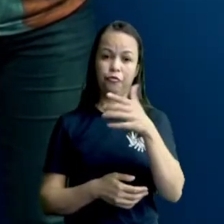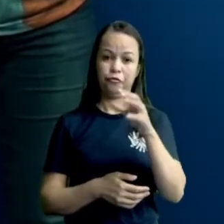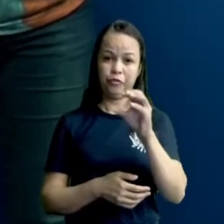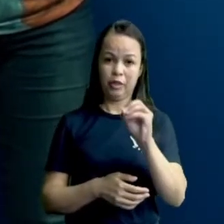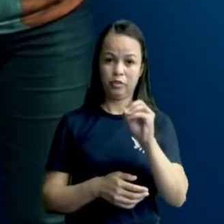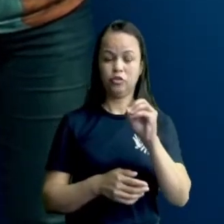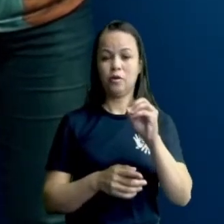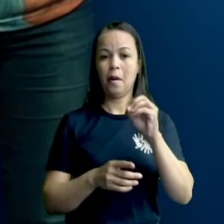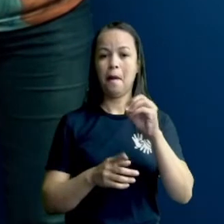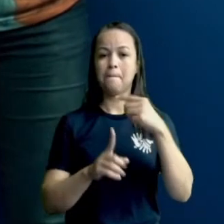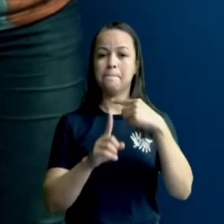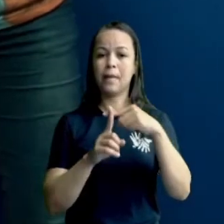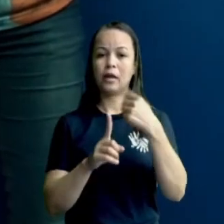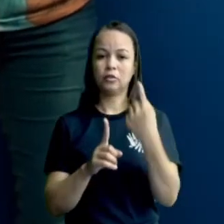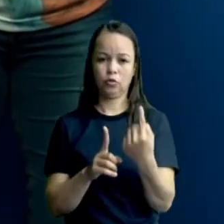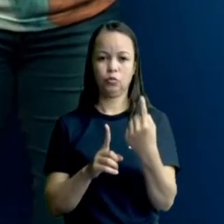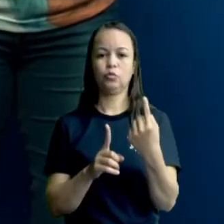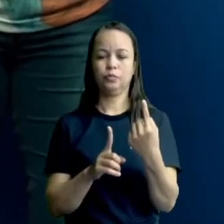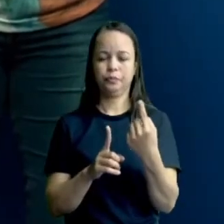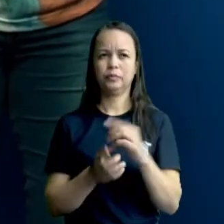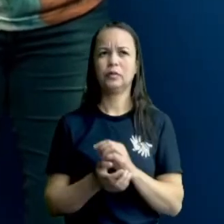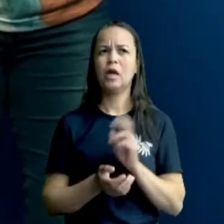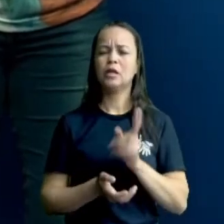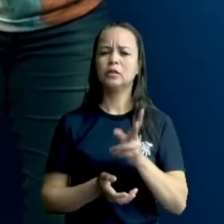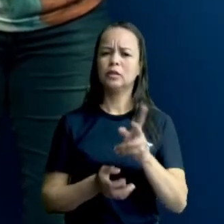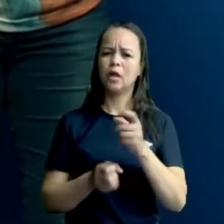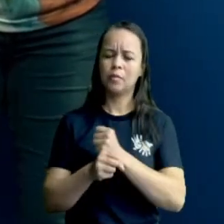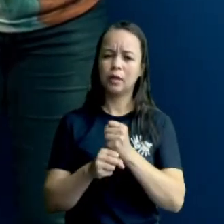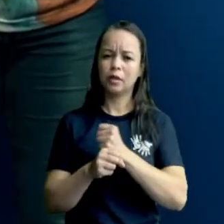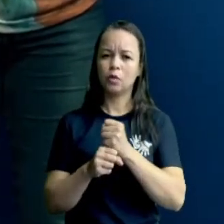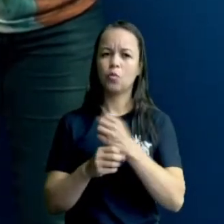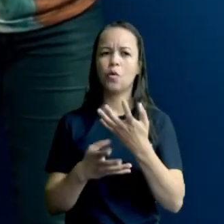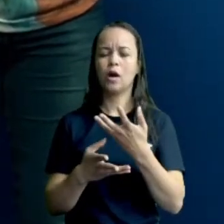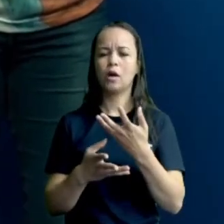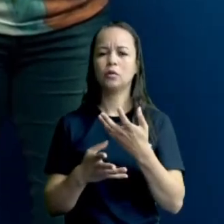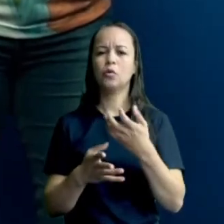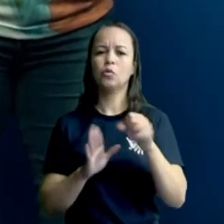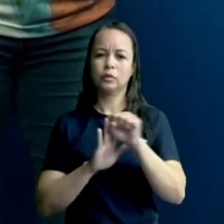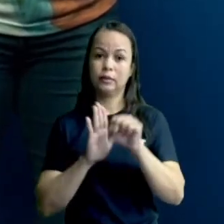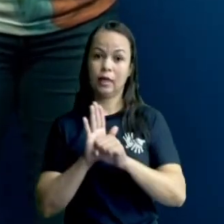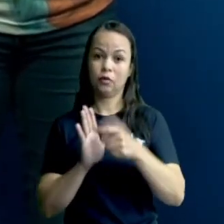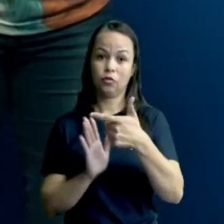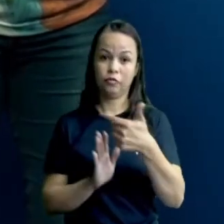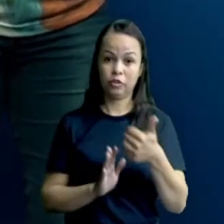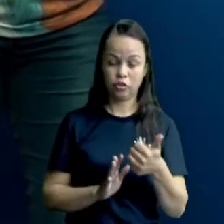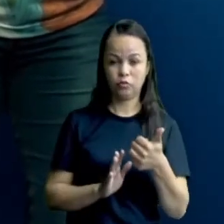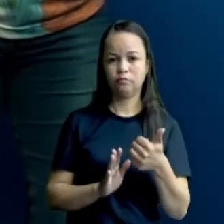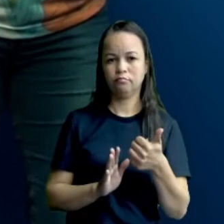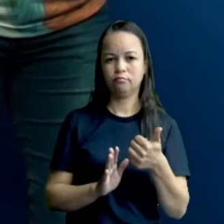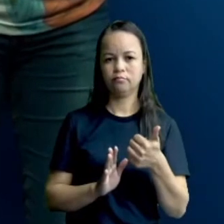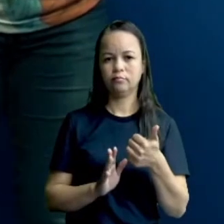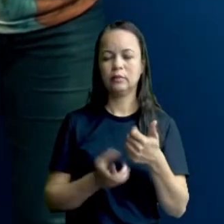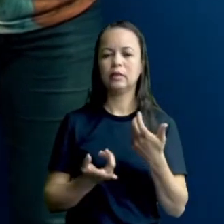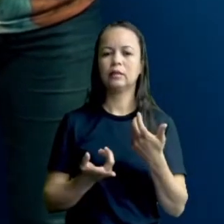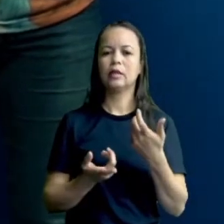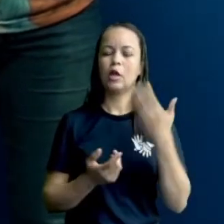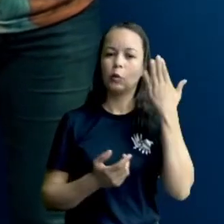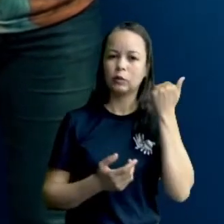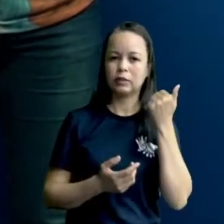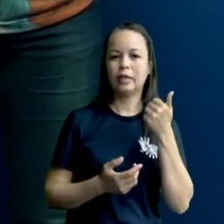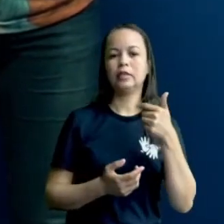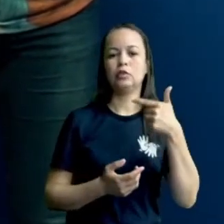1. Toda vez que o ano, eu sei que vai ser o século 21 por conta lá do